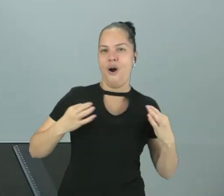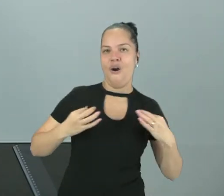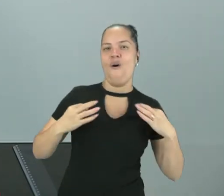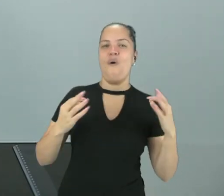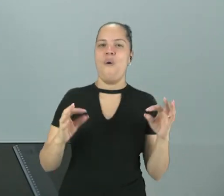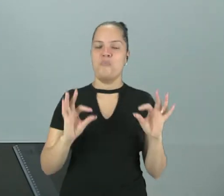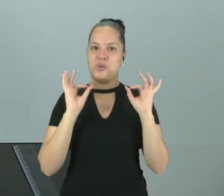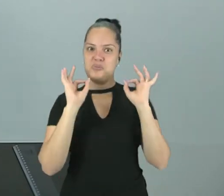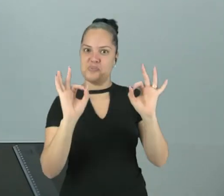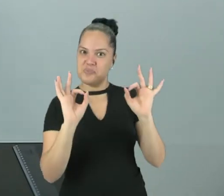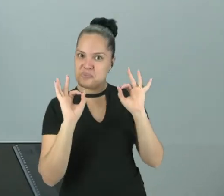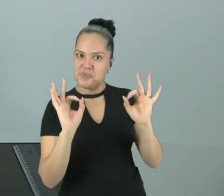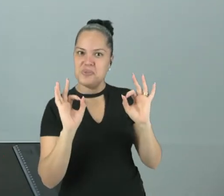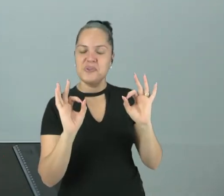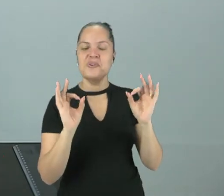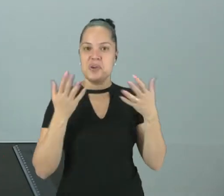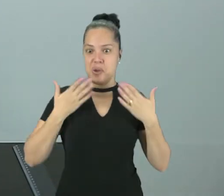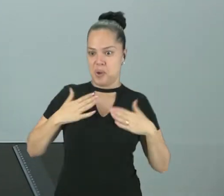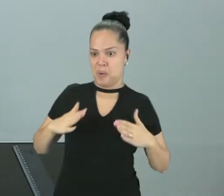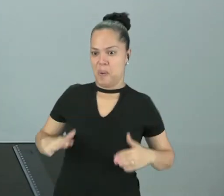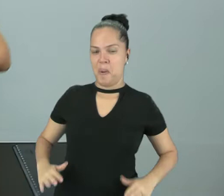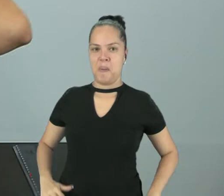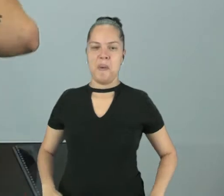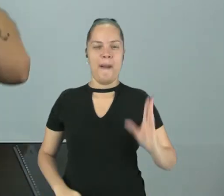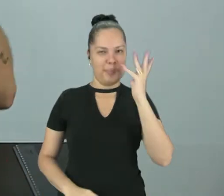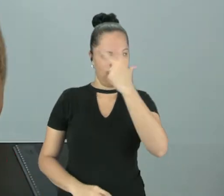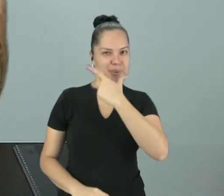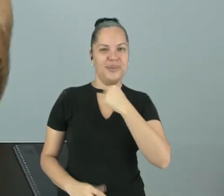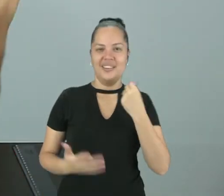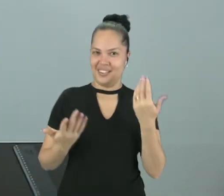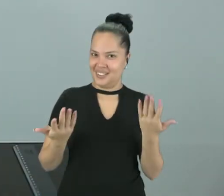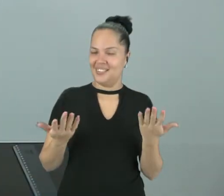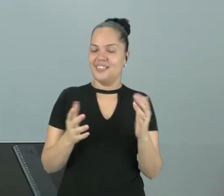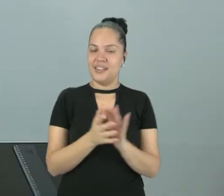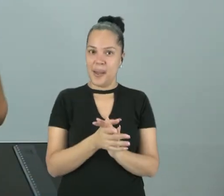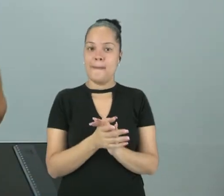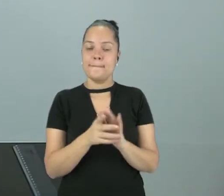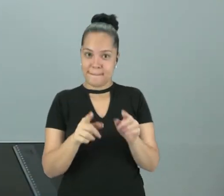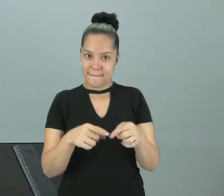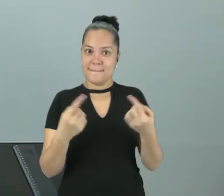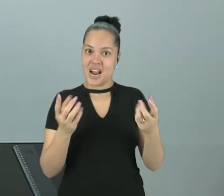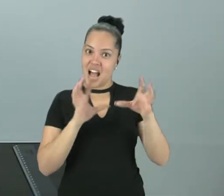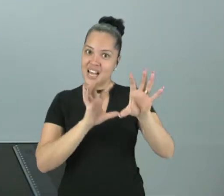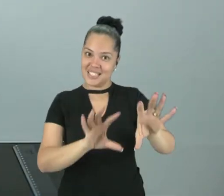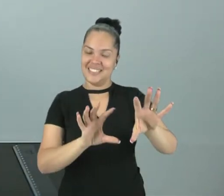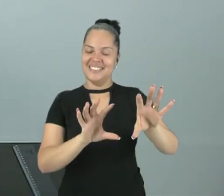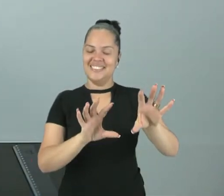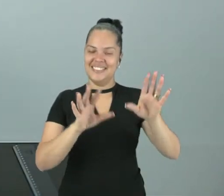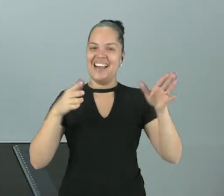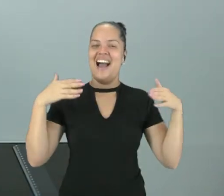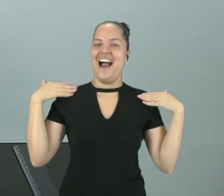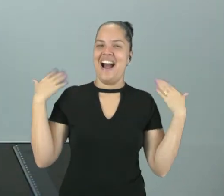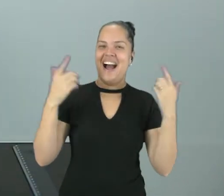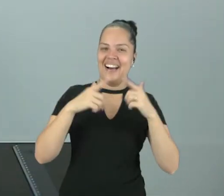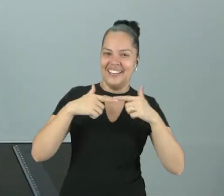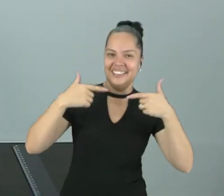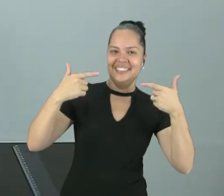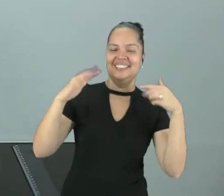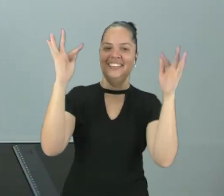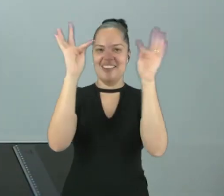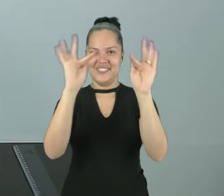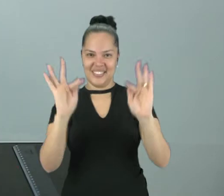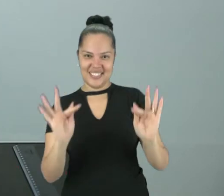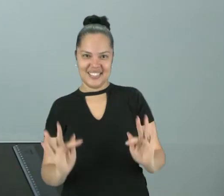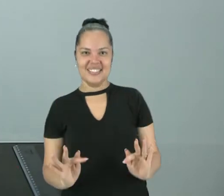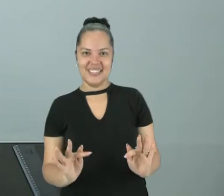É sofisticaram mas não deixa de ter o que a mesma ideia de alegria de felicidade